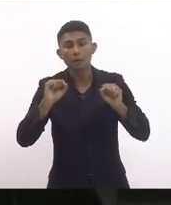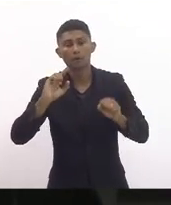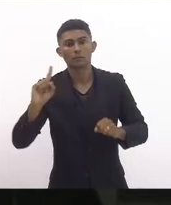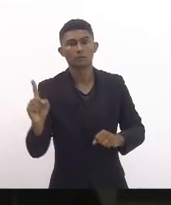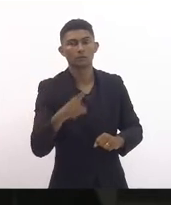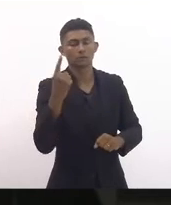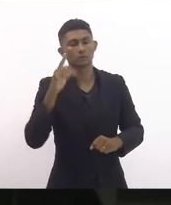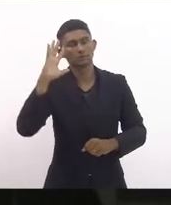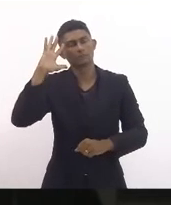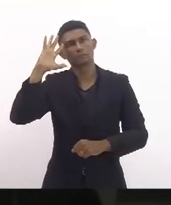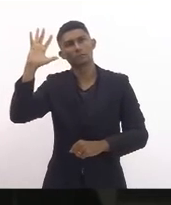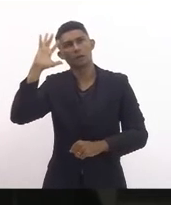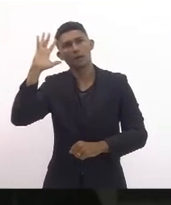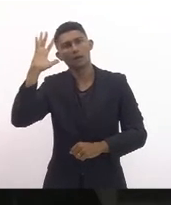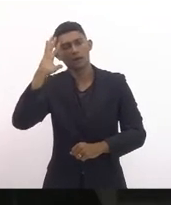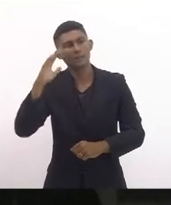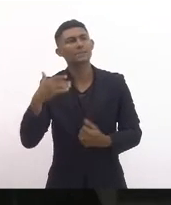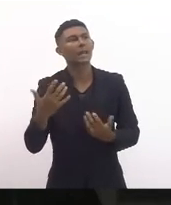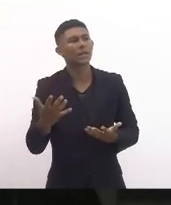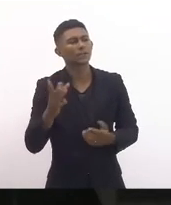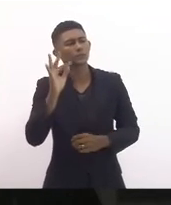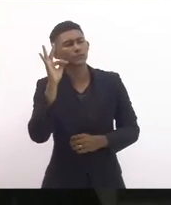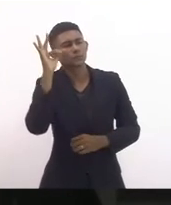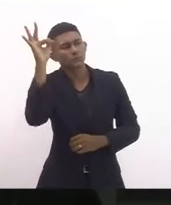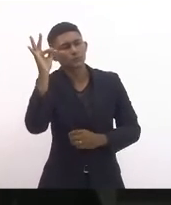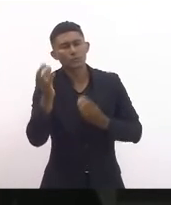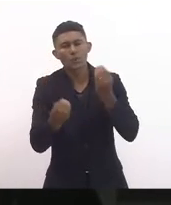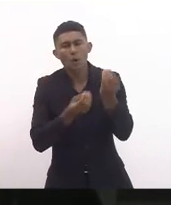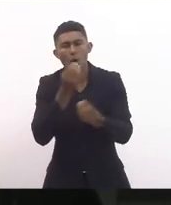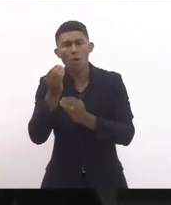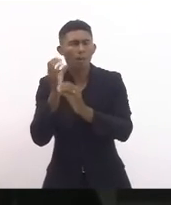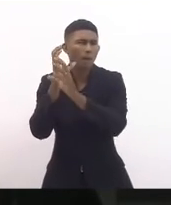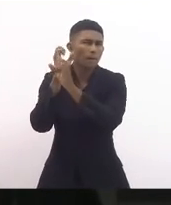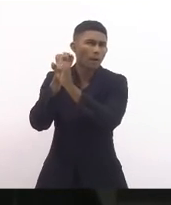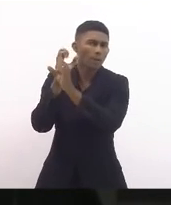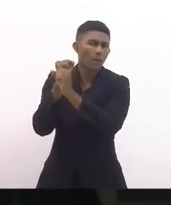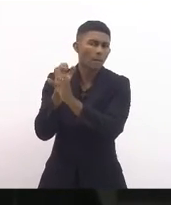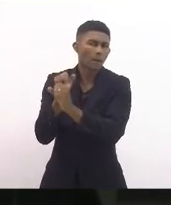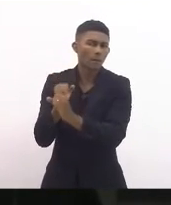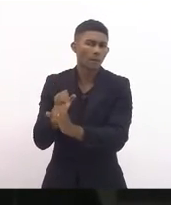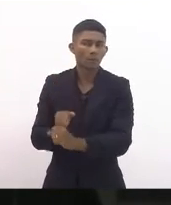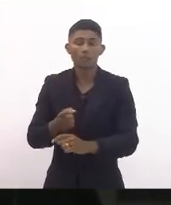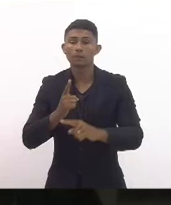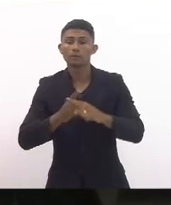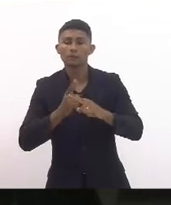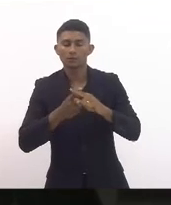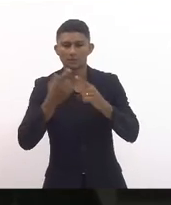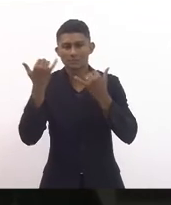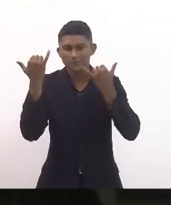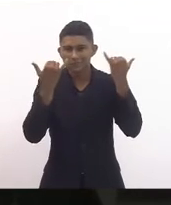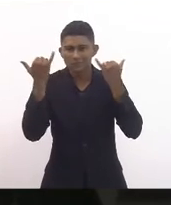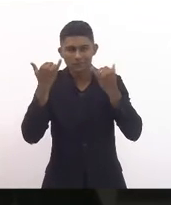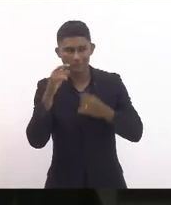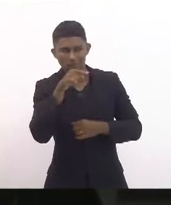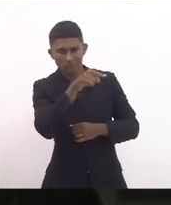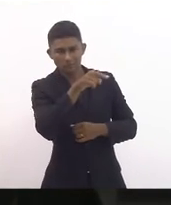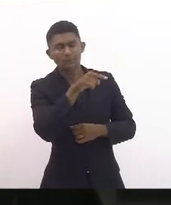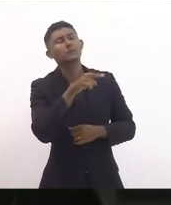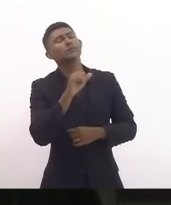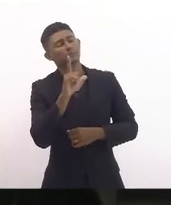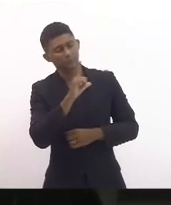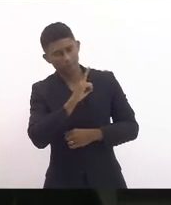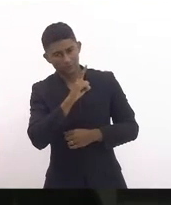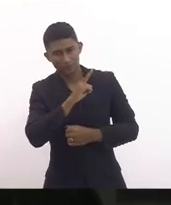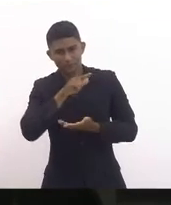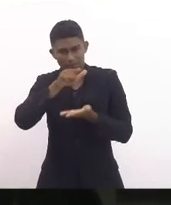com algum grau de confiabilidade porque nesse banco de dados estarão inclusos as notas